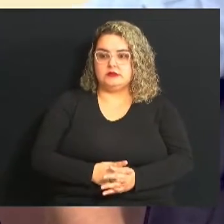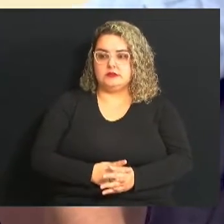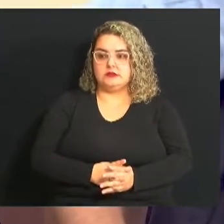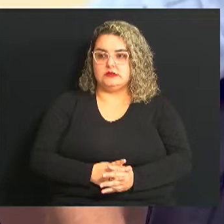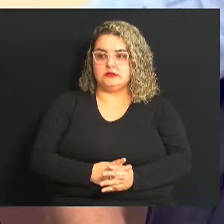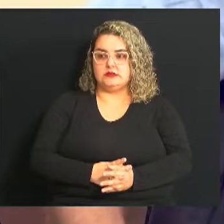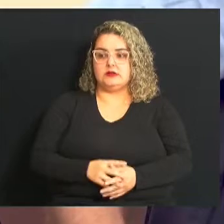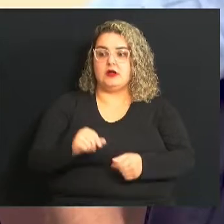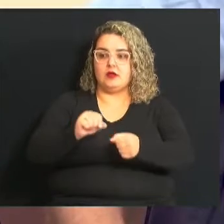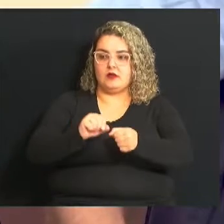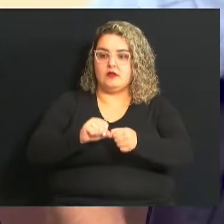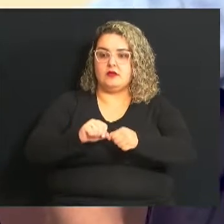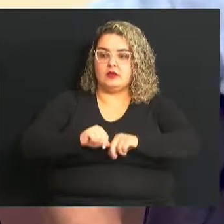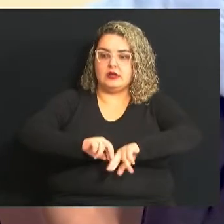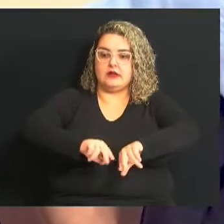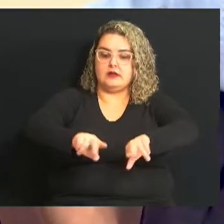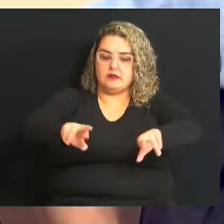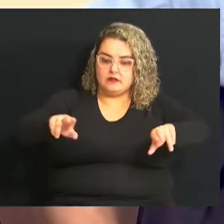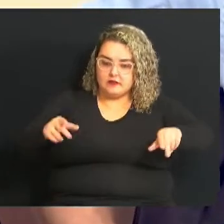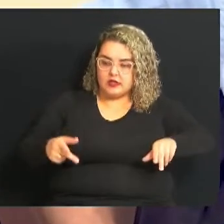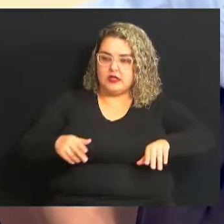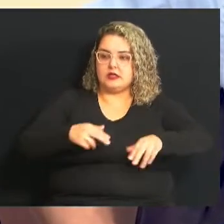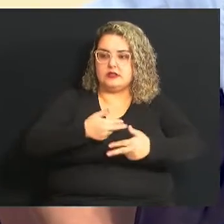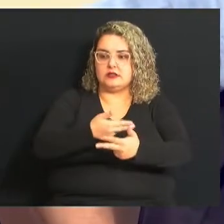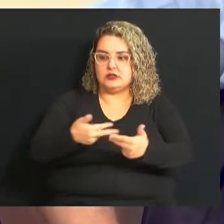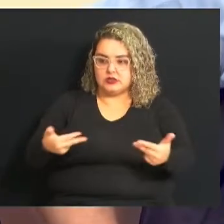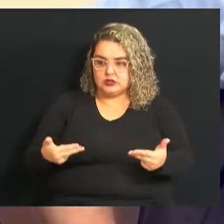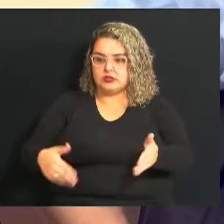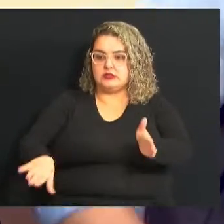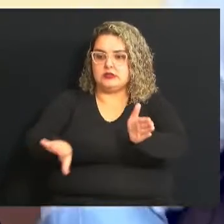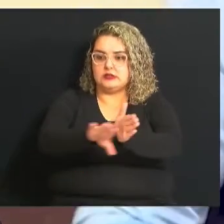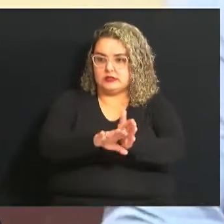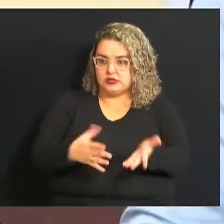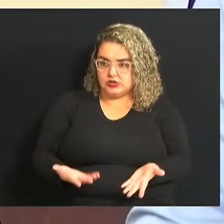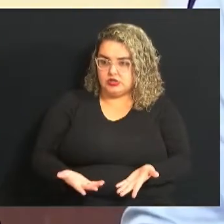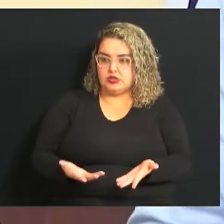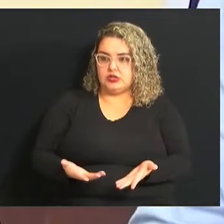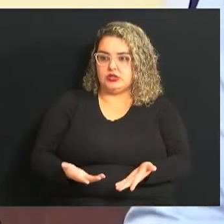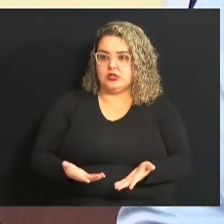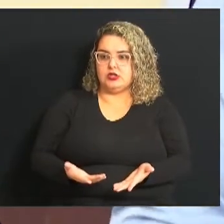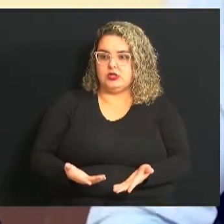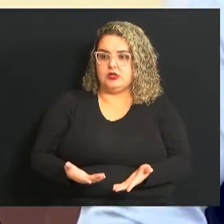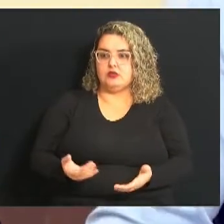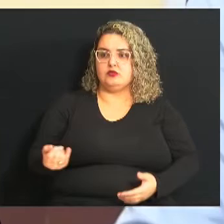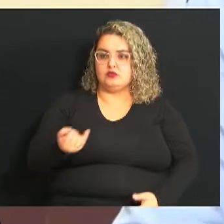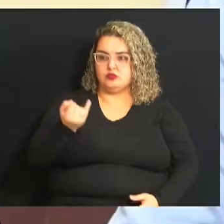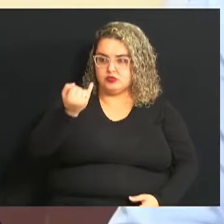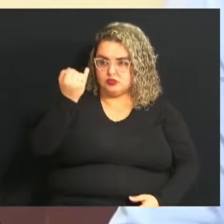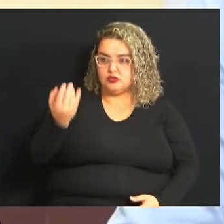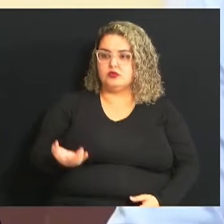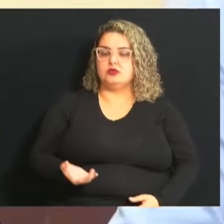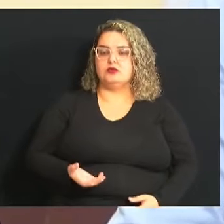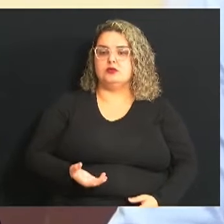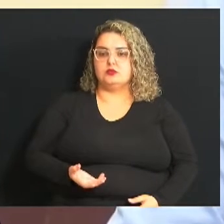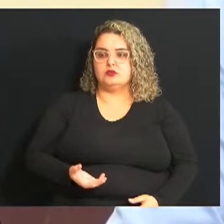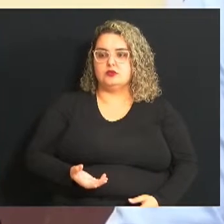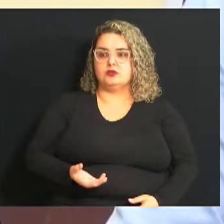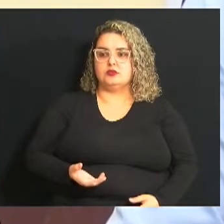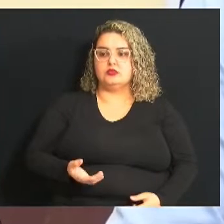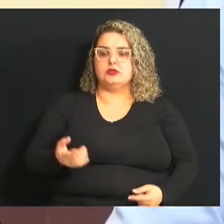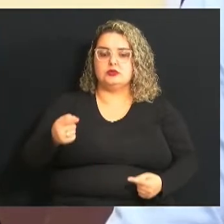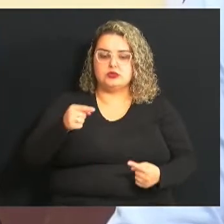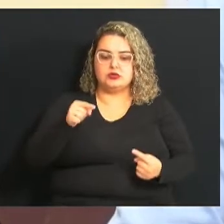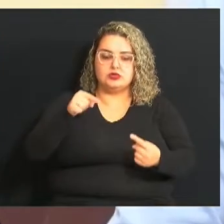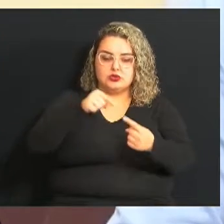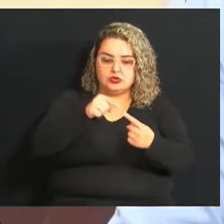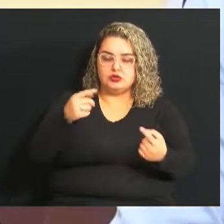feito a diversas mãos e que está chegando num ponto em que a gente considera ideal, é muito graças a todos que estão